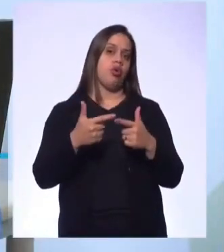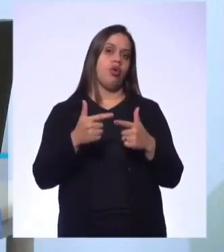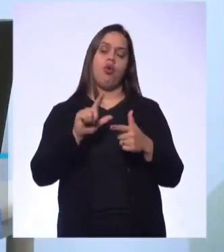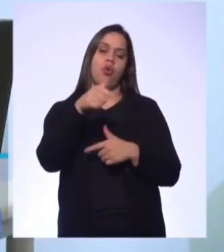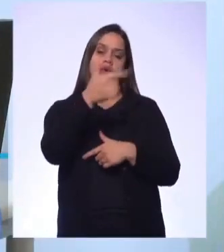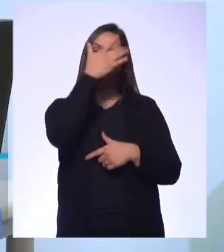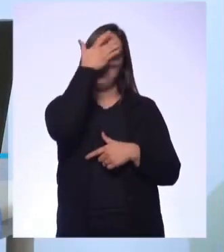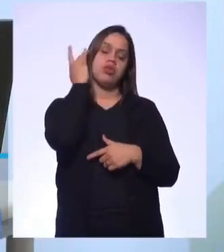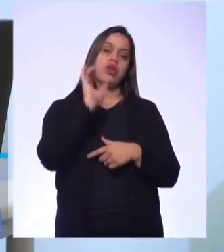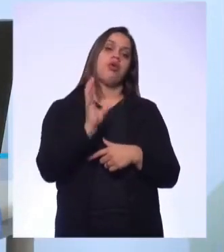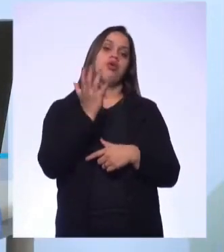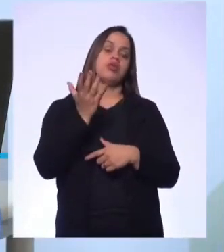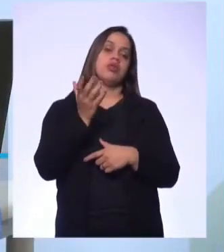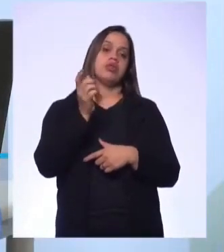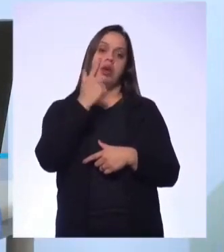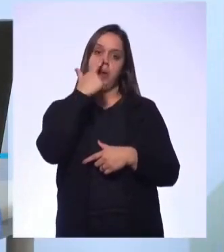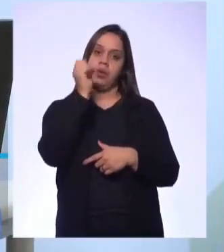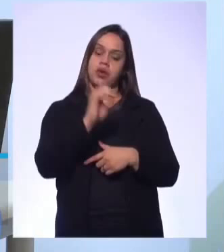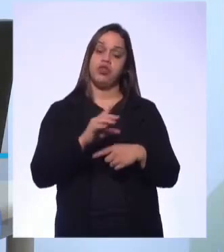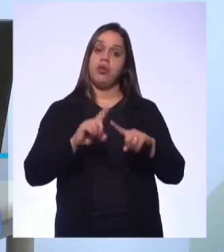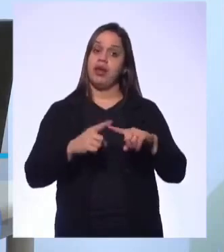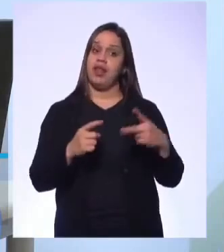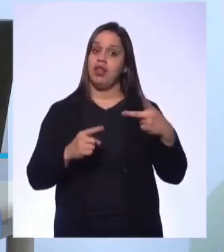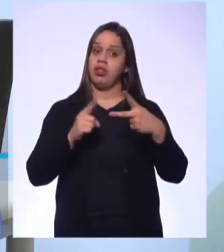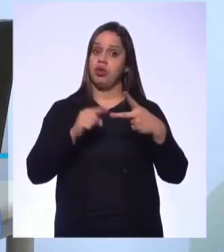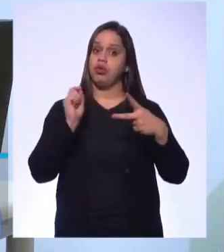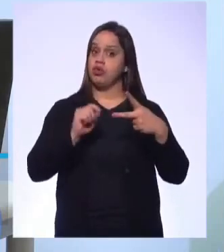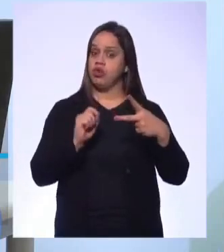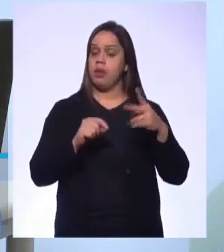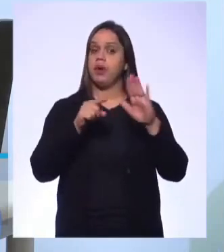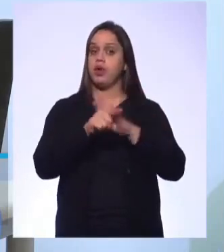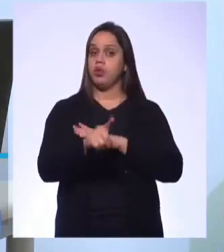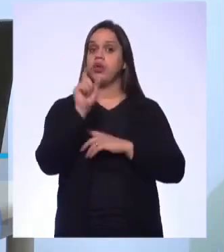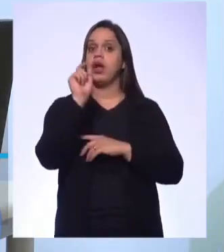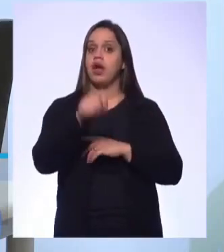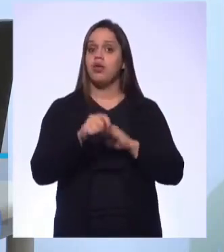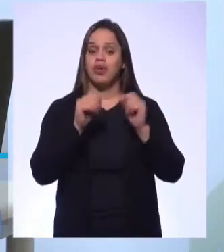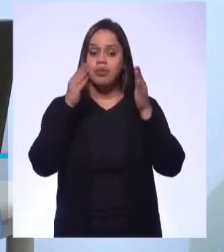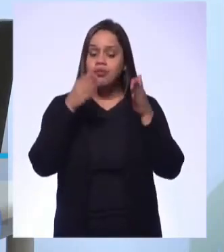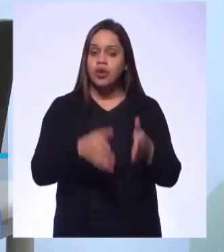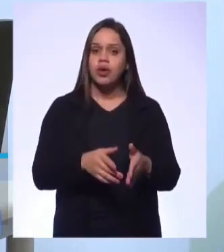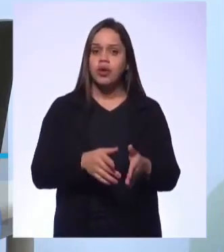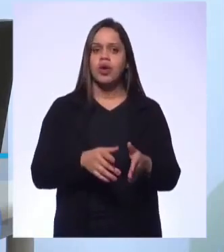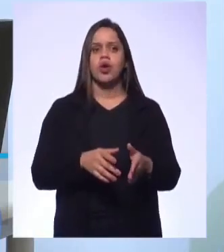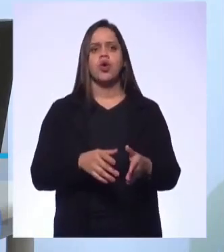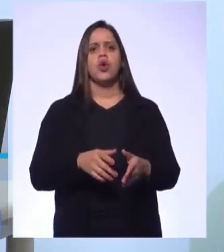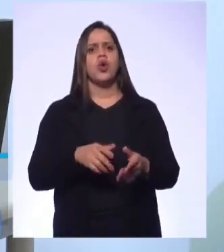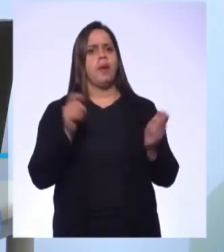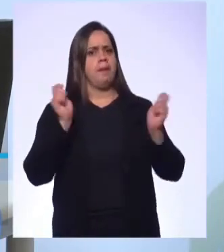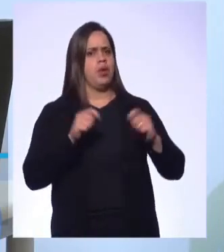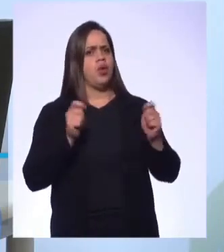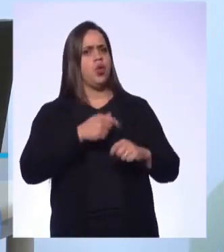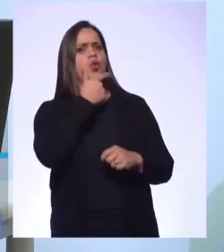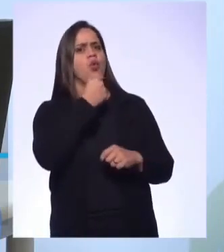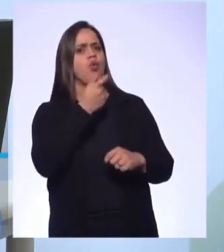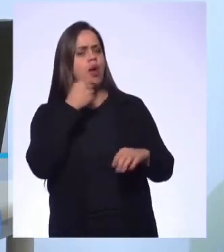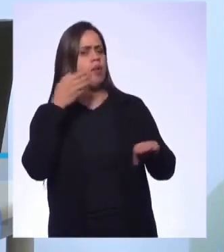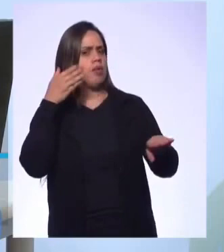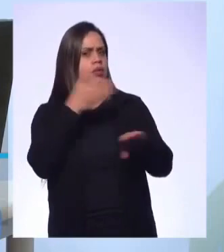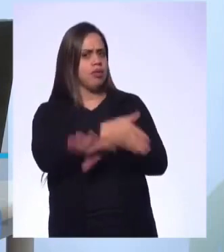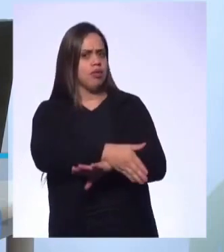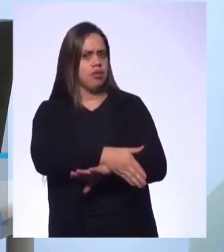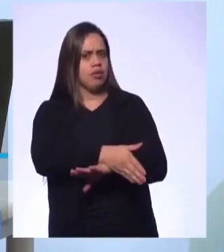esse lixo. Já na 2, eu fui específica na pergunta. É possível afirmar que o homem invadiu o habitat natural dos animais? Você vai